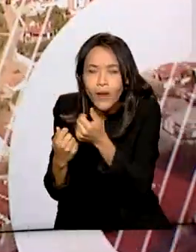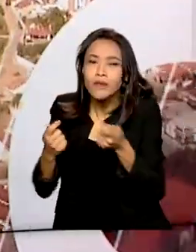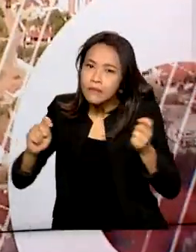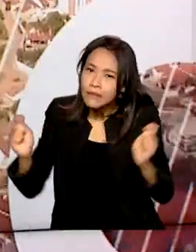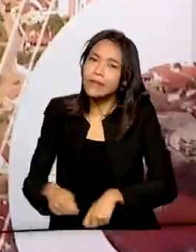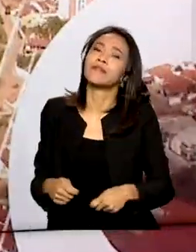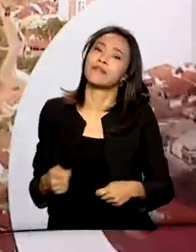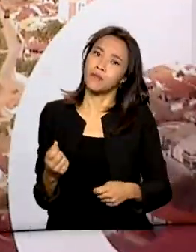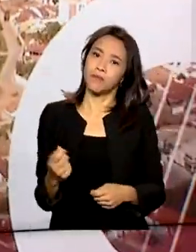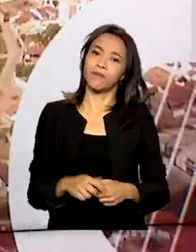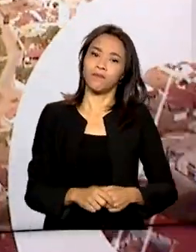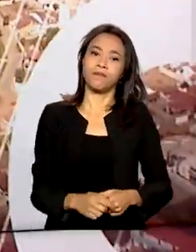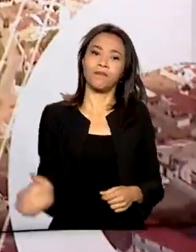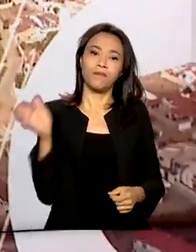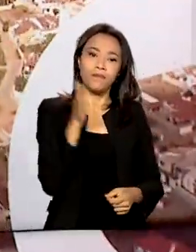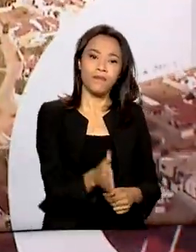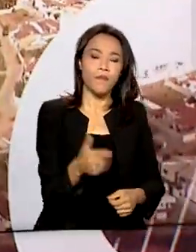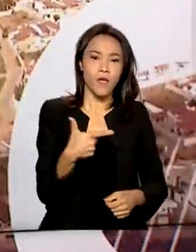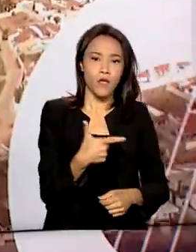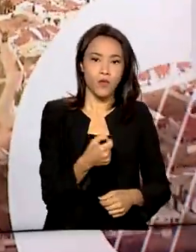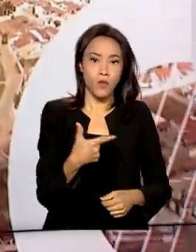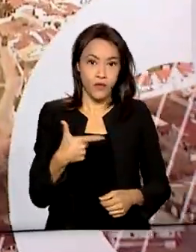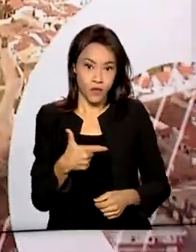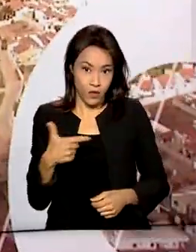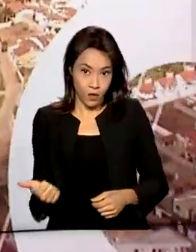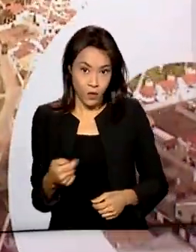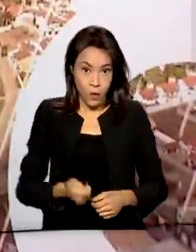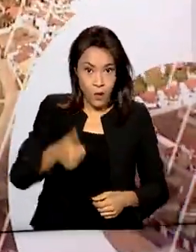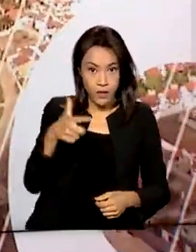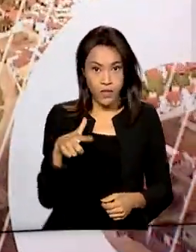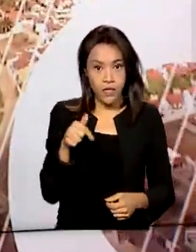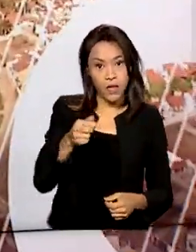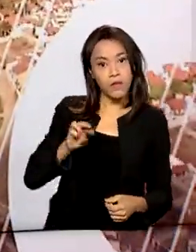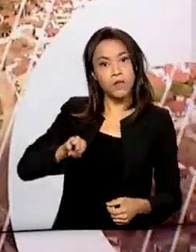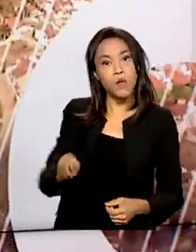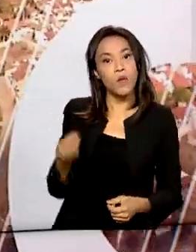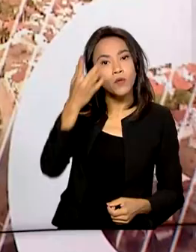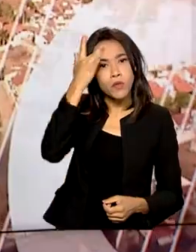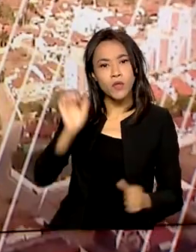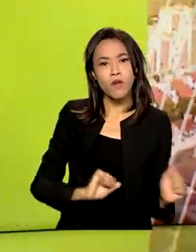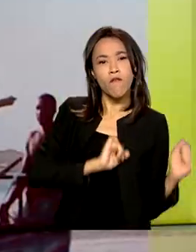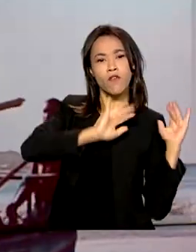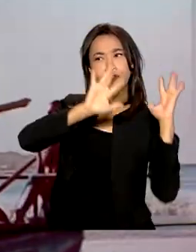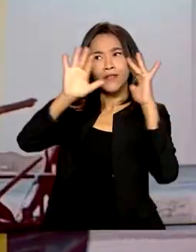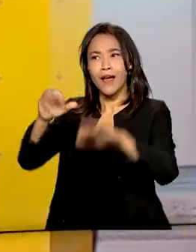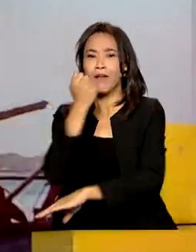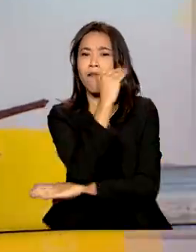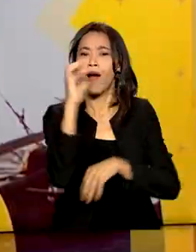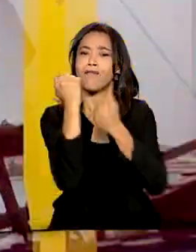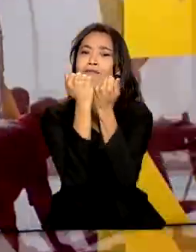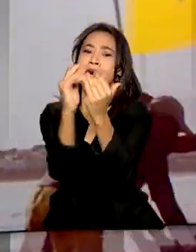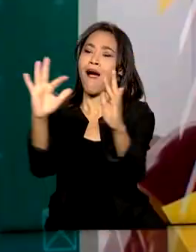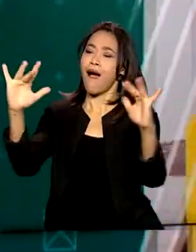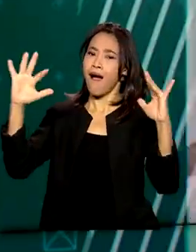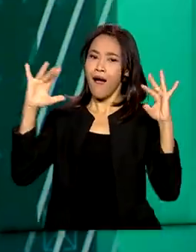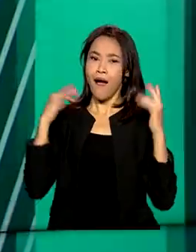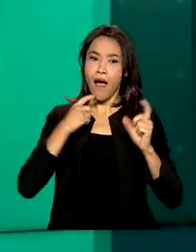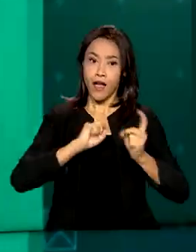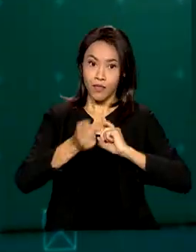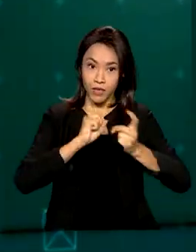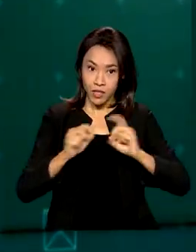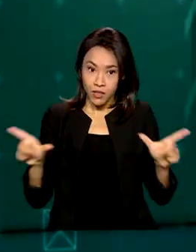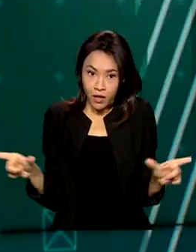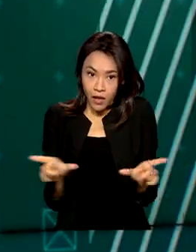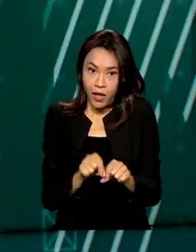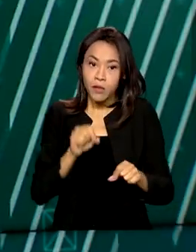Em 2021, quase 7 milhões de pessoas visitaram os parques nacionais administrados pelo Instituto